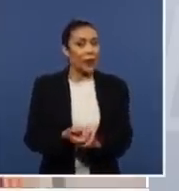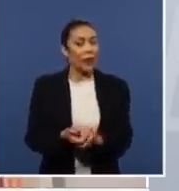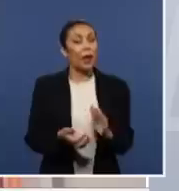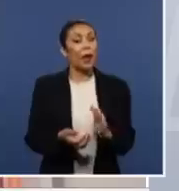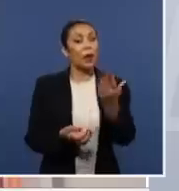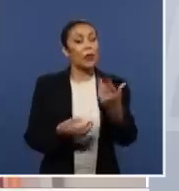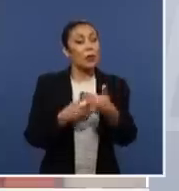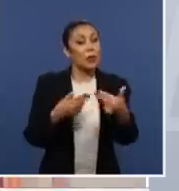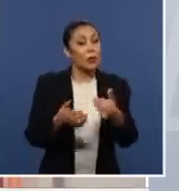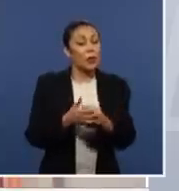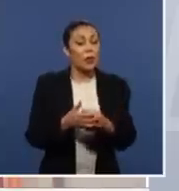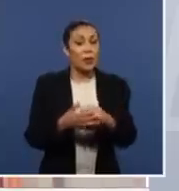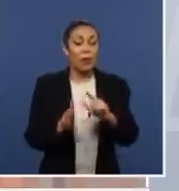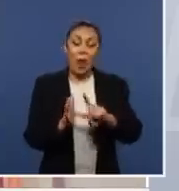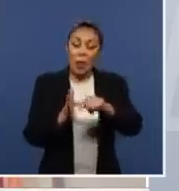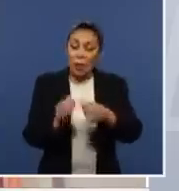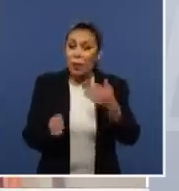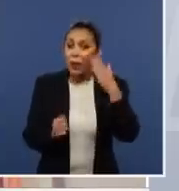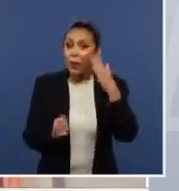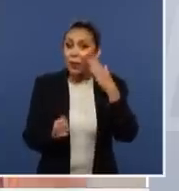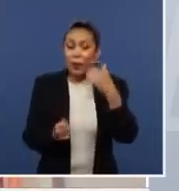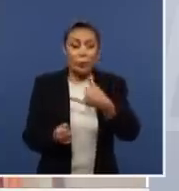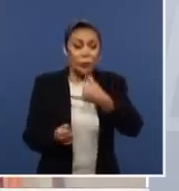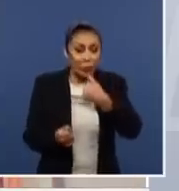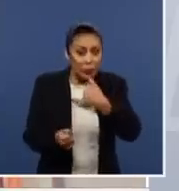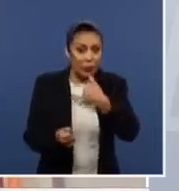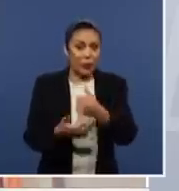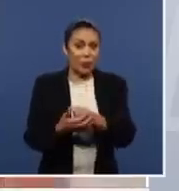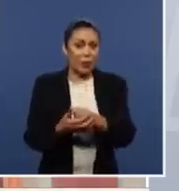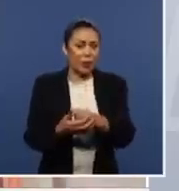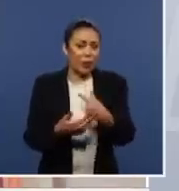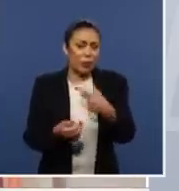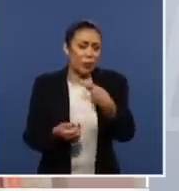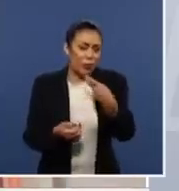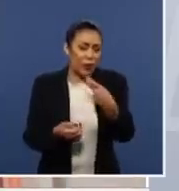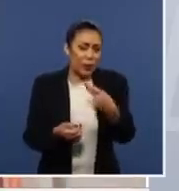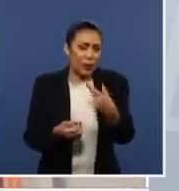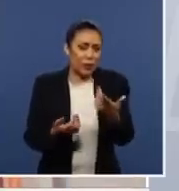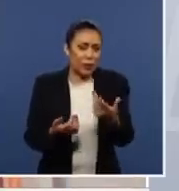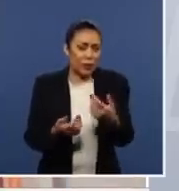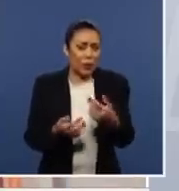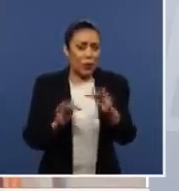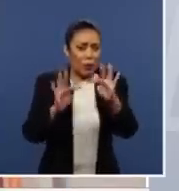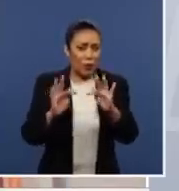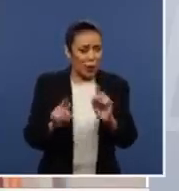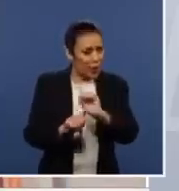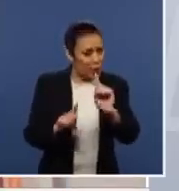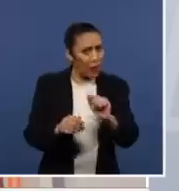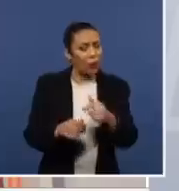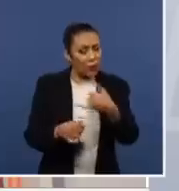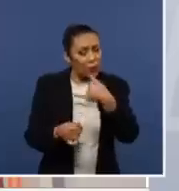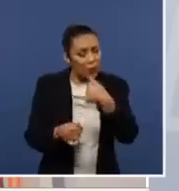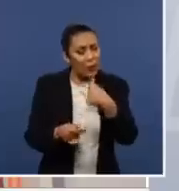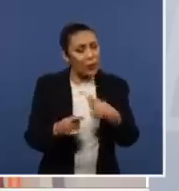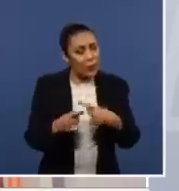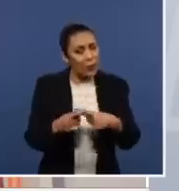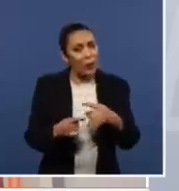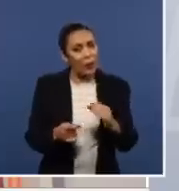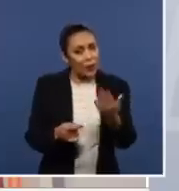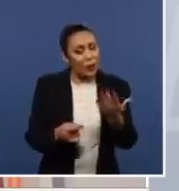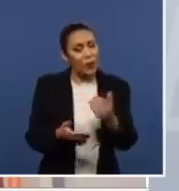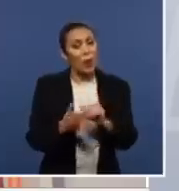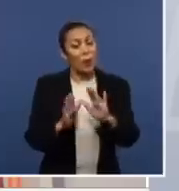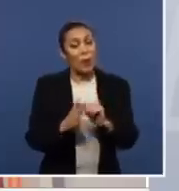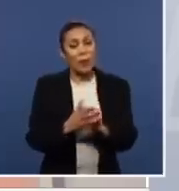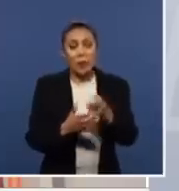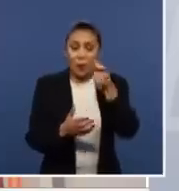ocorreu alguma coisa que a gente vai poder saber. Infelizmente, eu não tô comemorando, né? Infelizmente, muito triste o episódio, mas é interessante